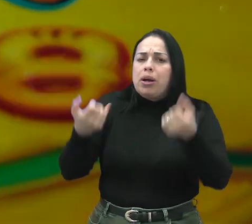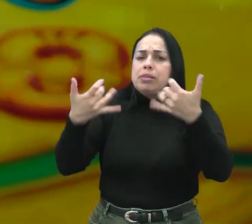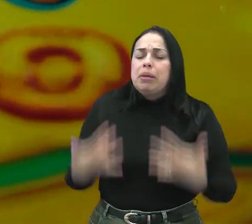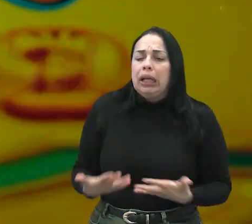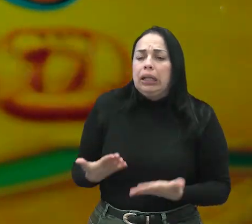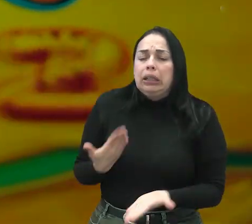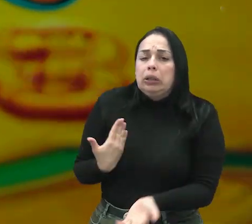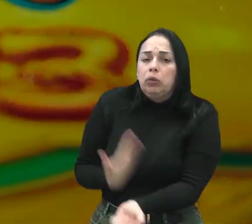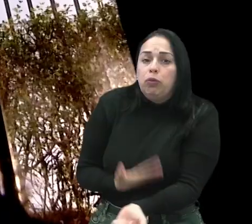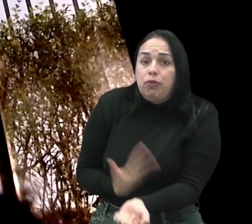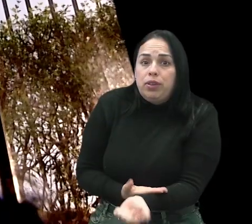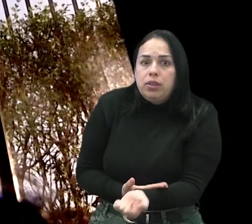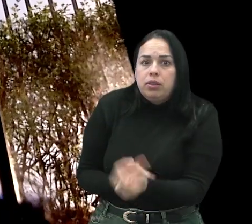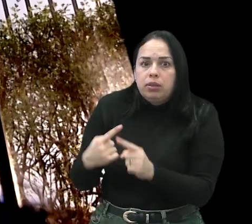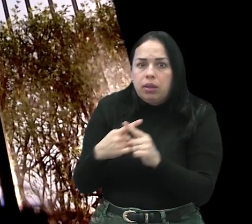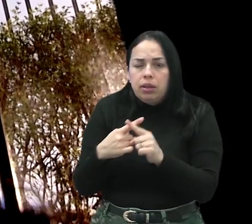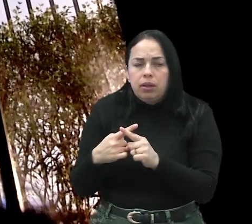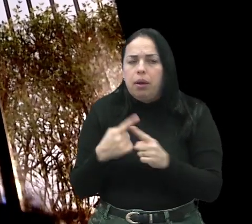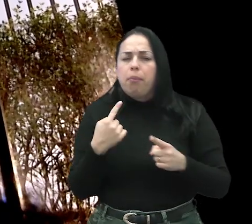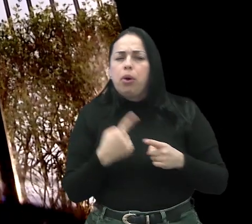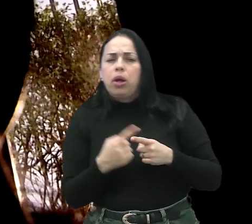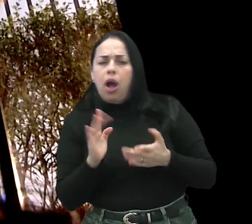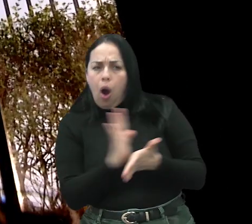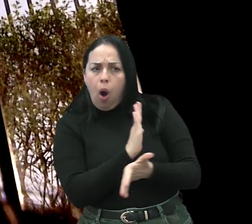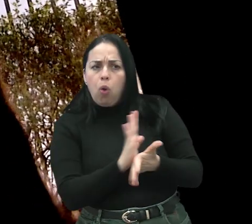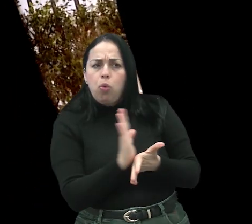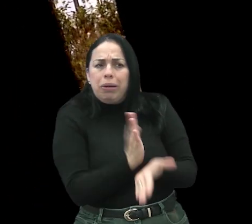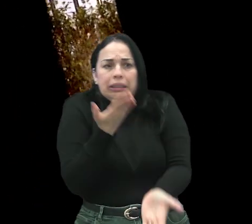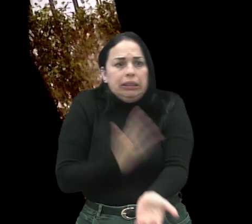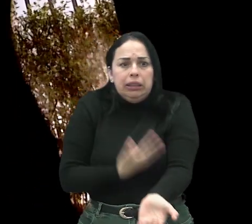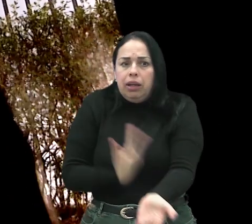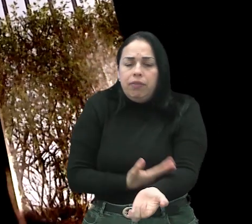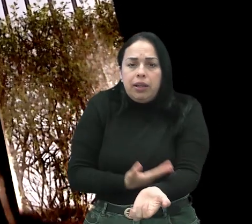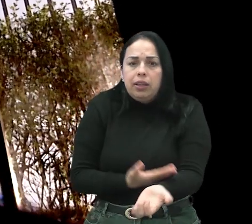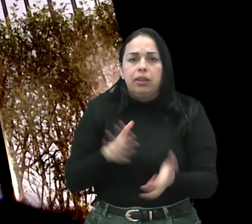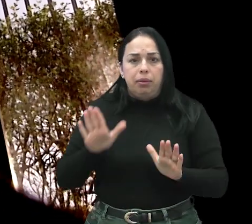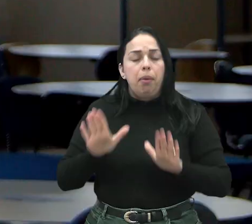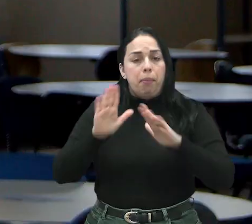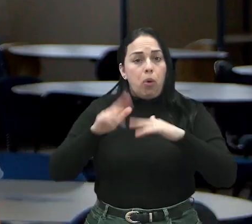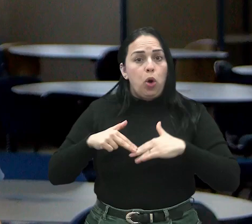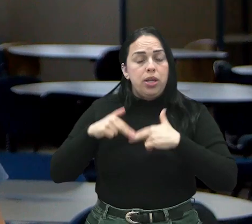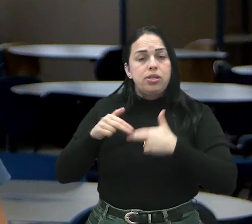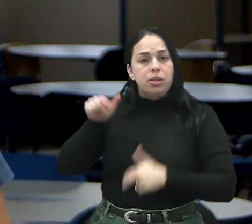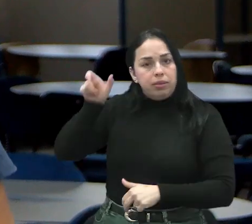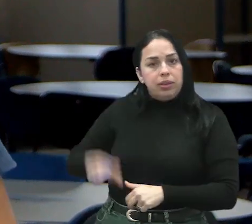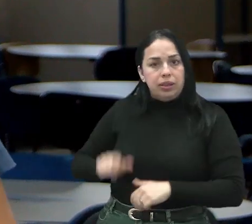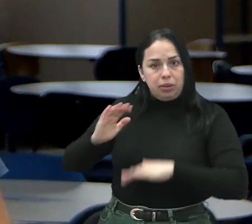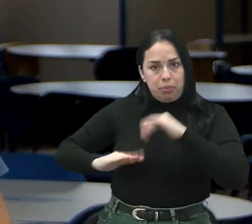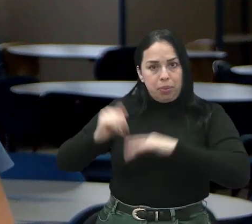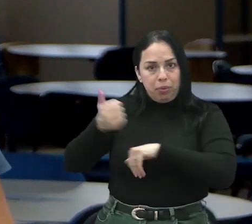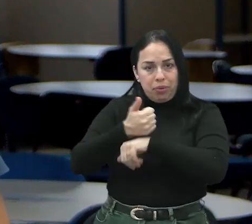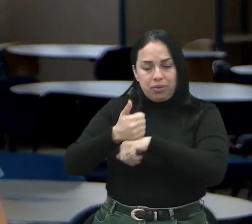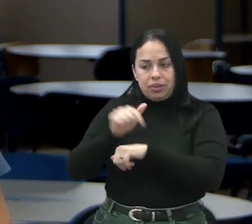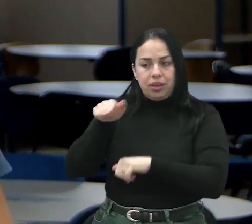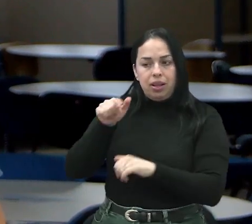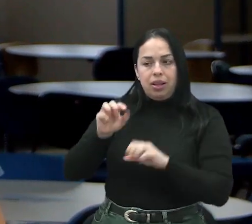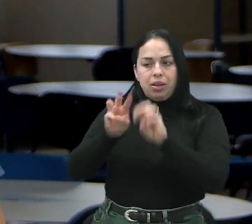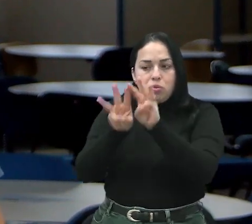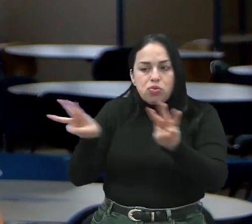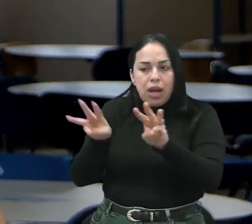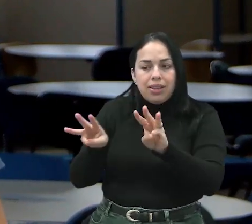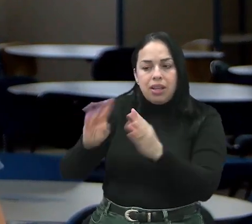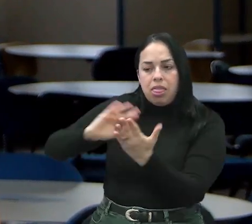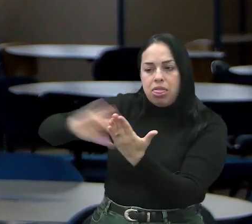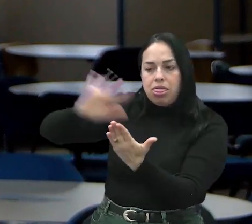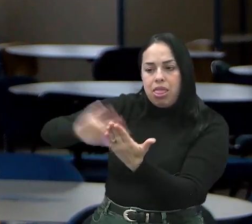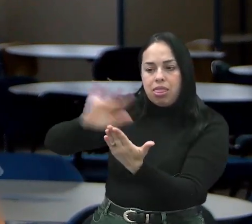pelas apostas? Por que algumas pessoas são tão vulneráveis para se viciar? Esse especialista explica como os sites